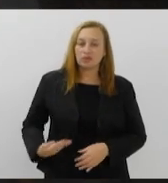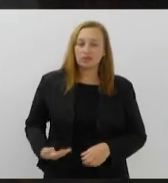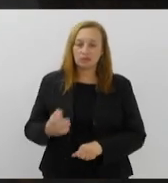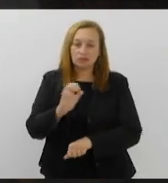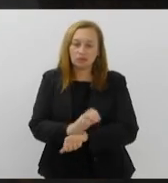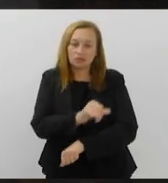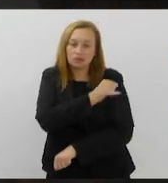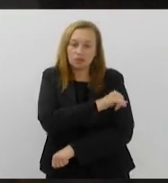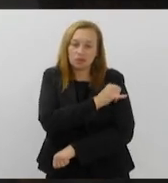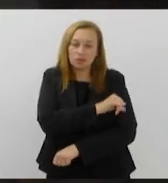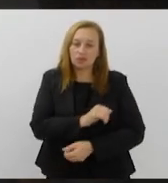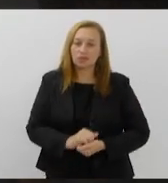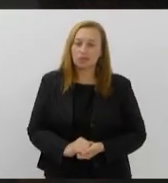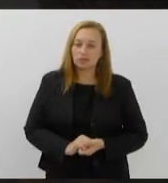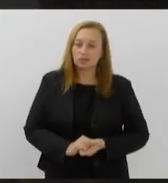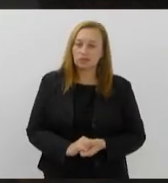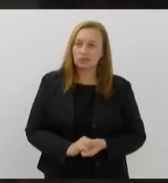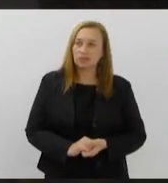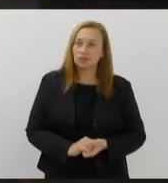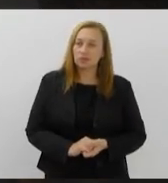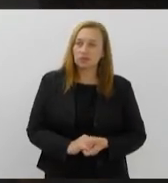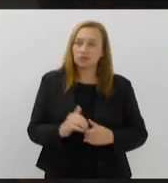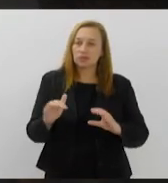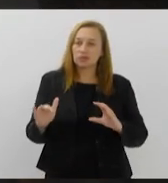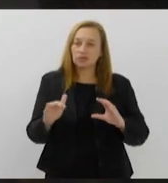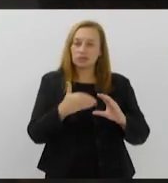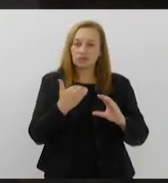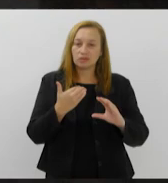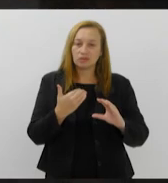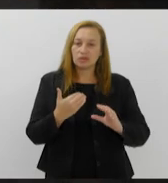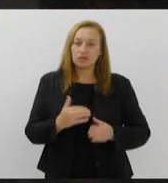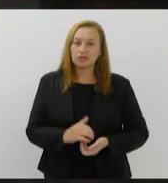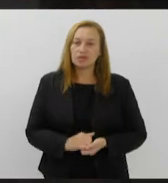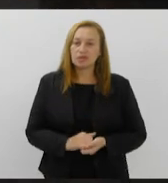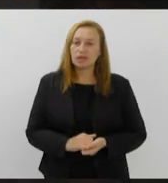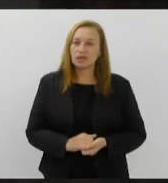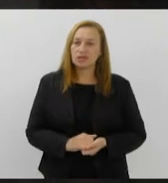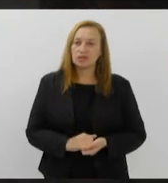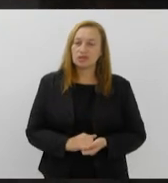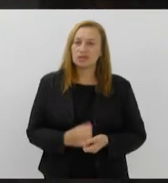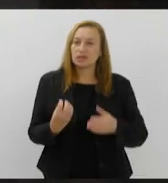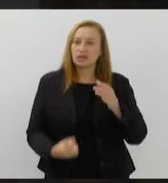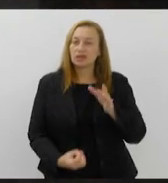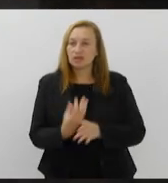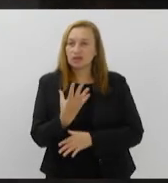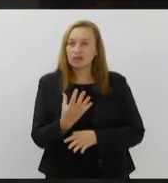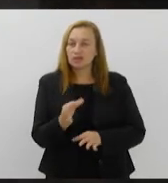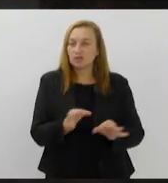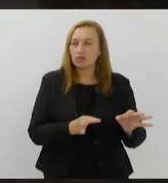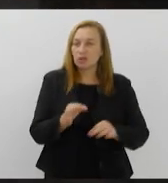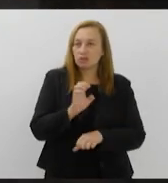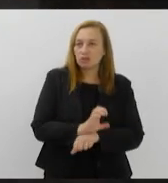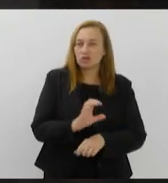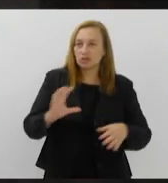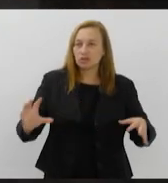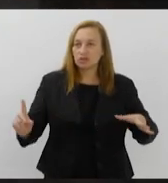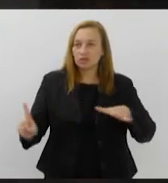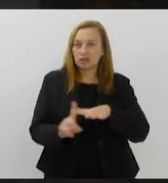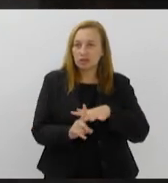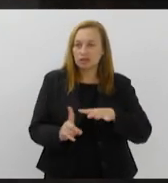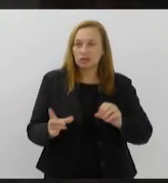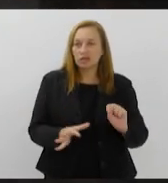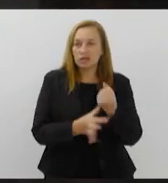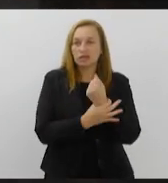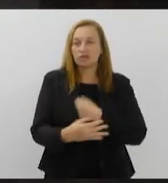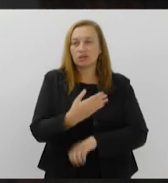senhor governador do estado do Rio de Janeiro o envio de mensagem dispondo sobre a criação do Programa Estadual de Integração na Segurança